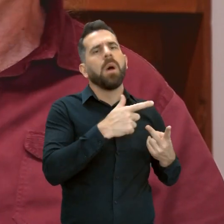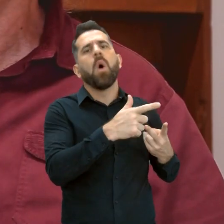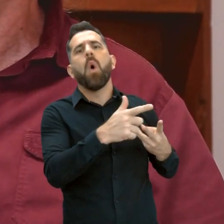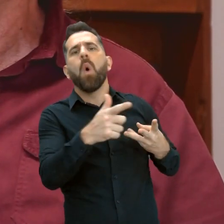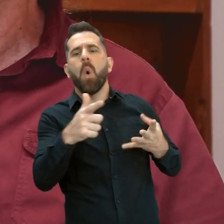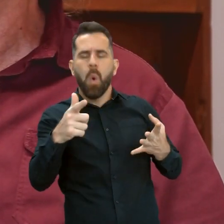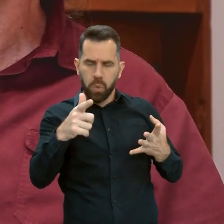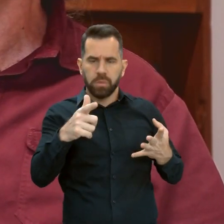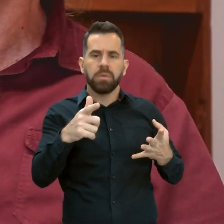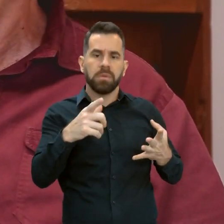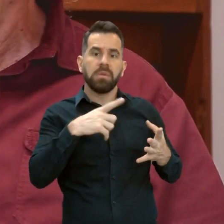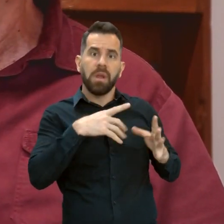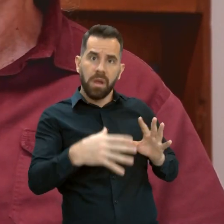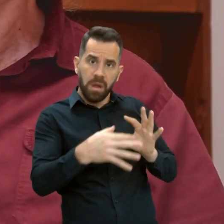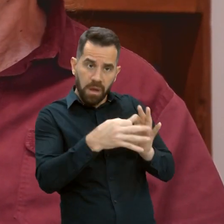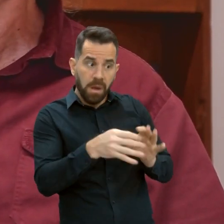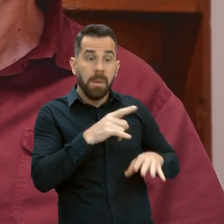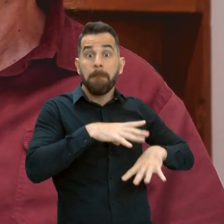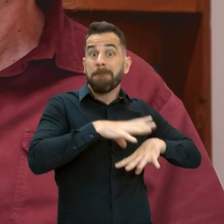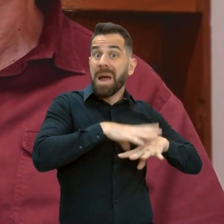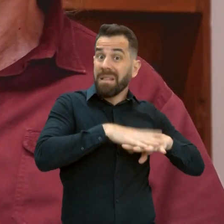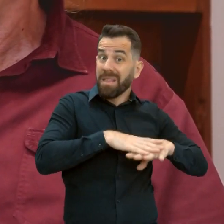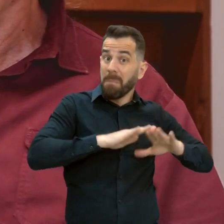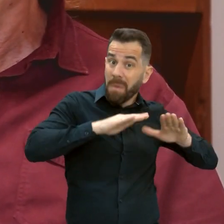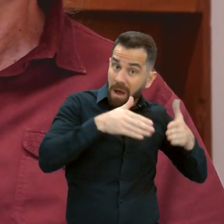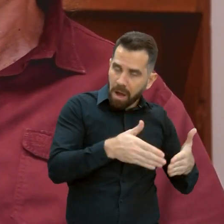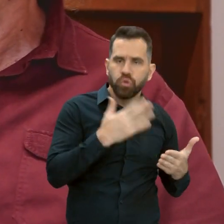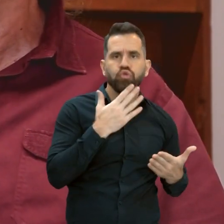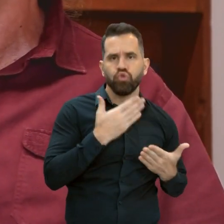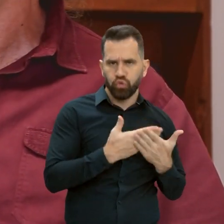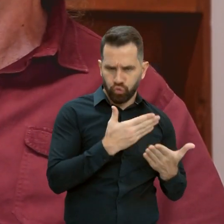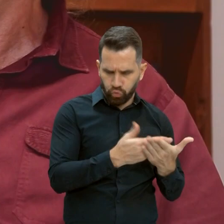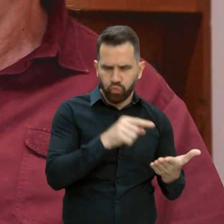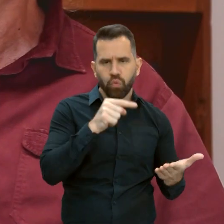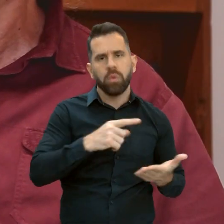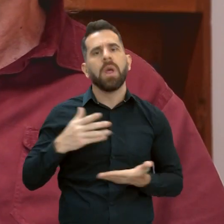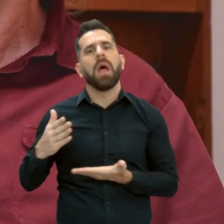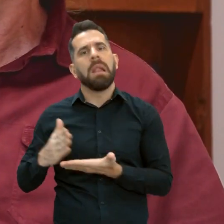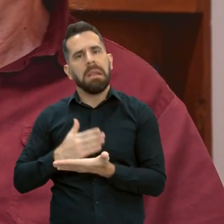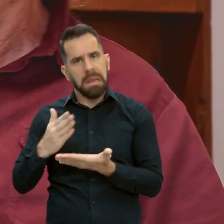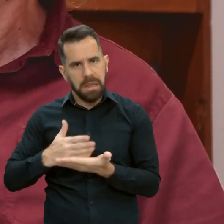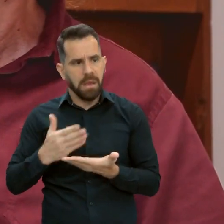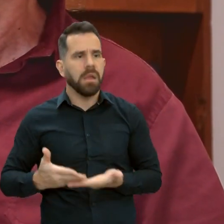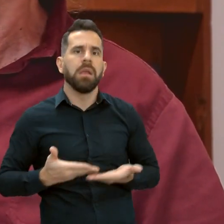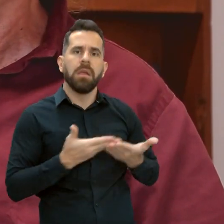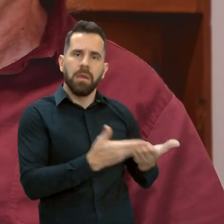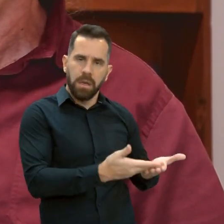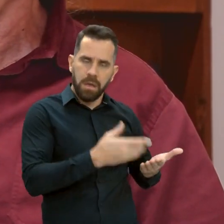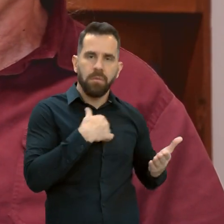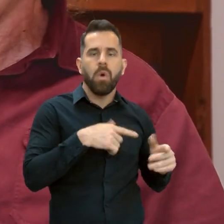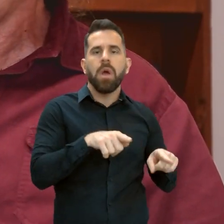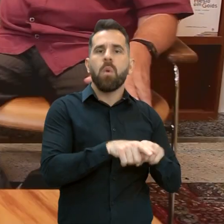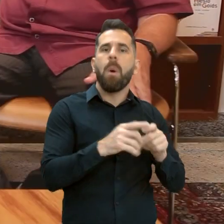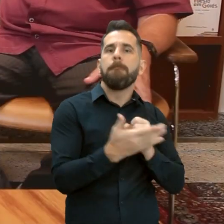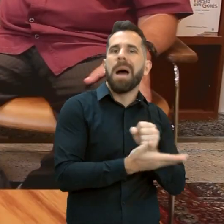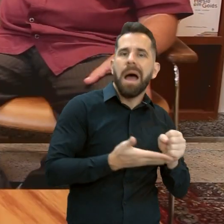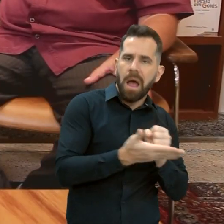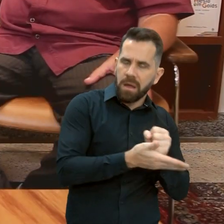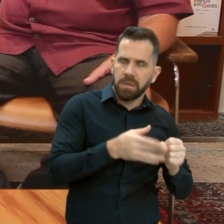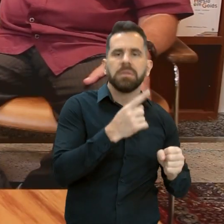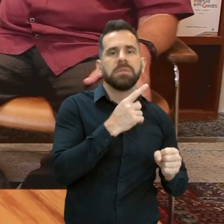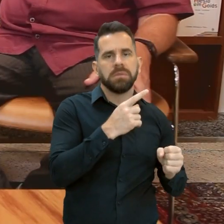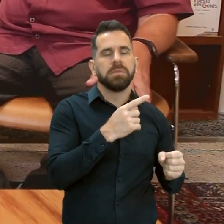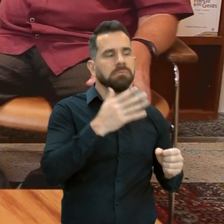geometria como disciplina, mas alunos da matemática estudam geometria. Esse livro é usado como livro-texto para as aulas.